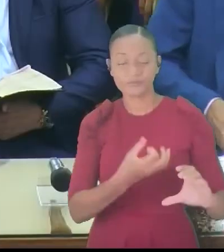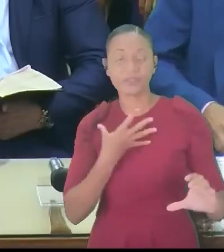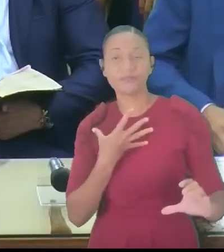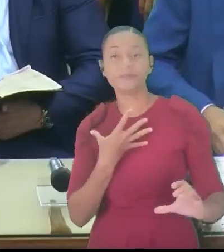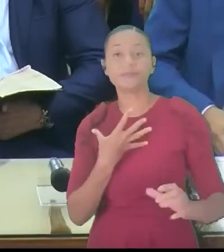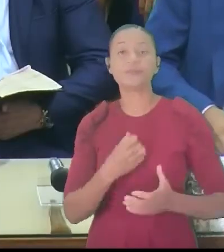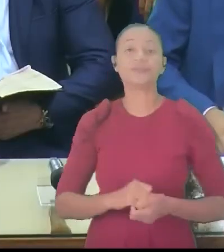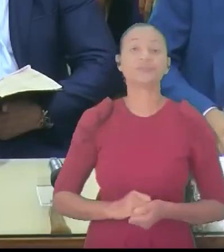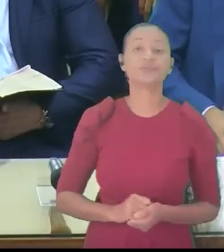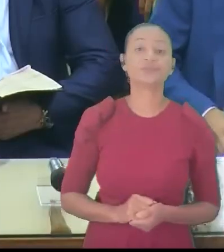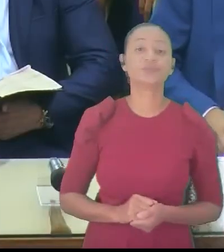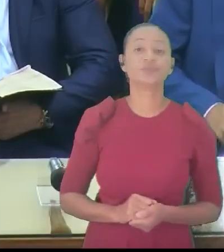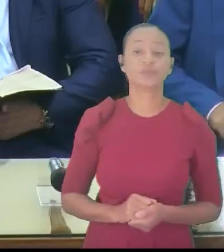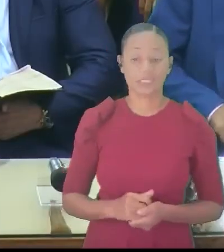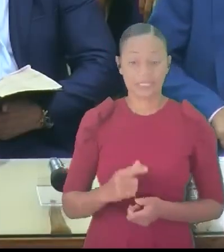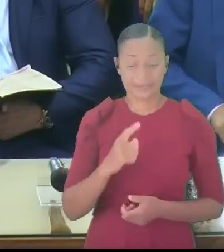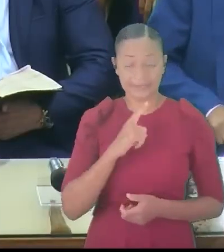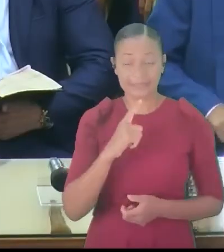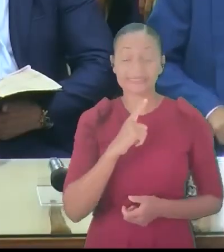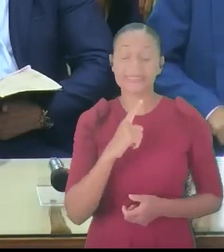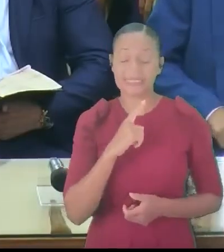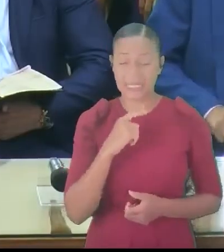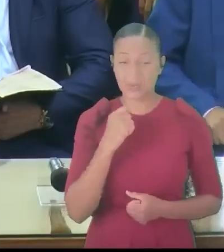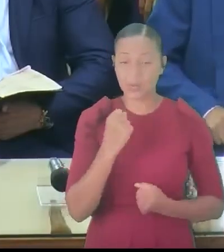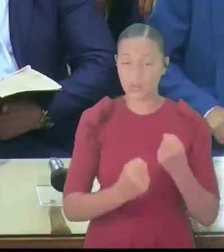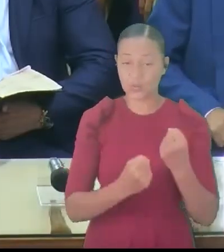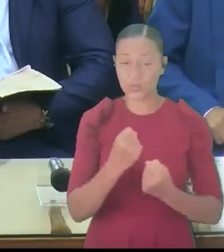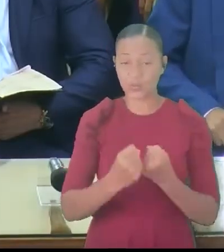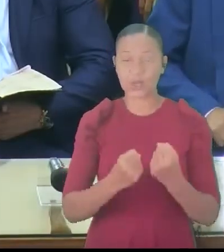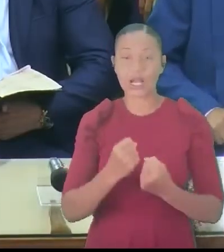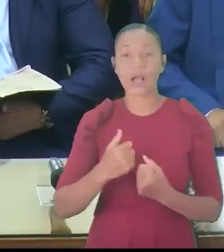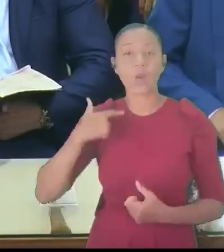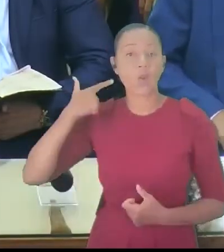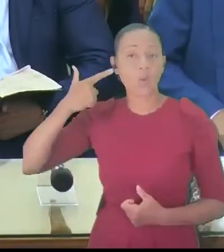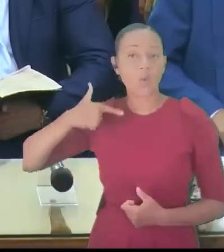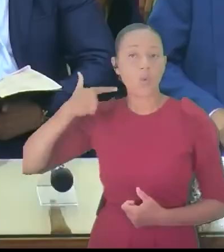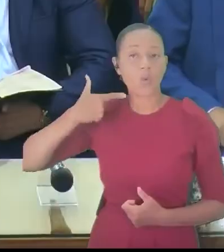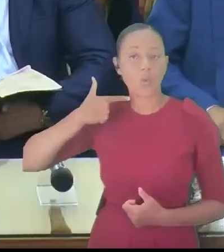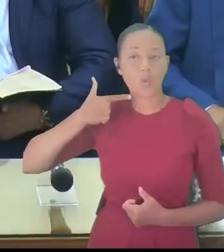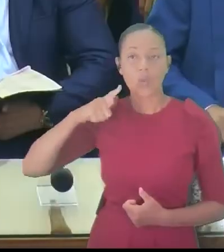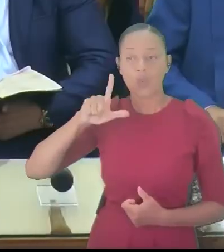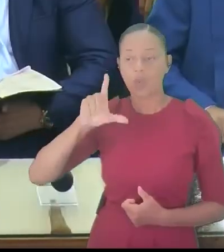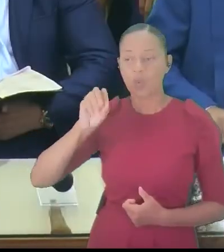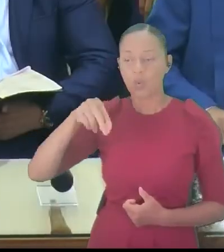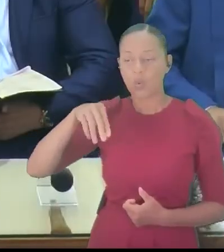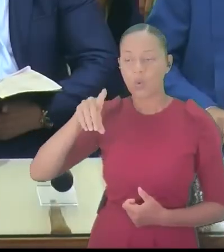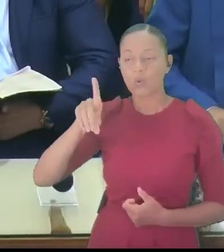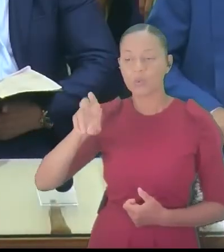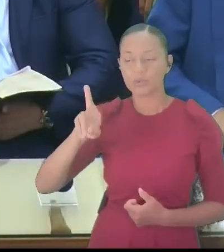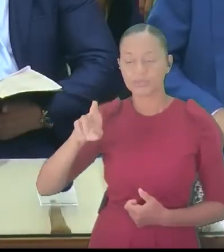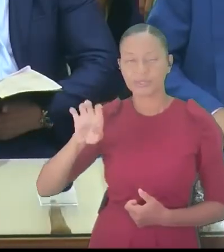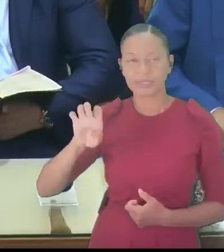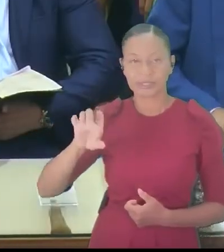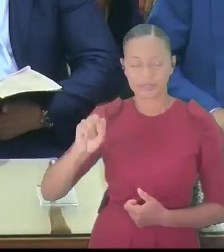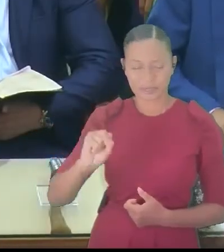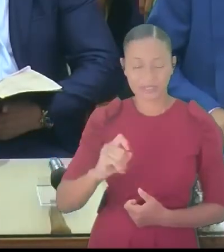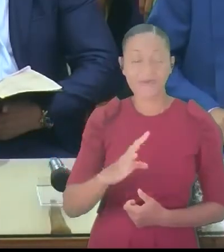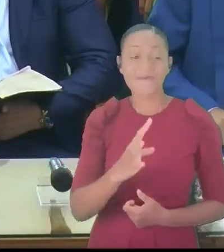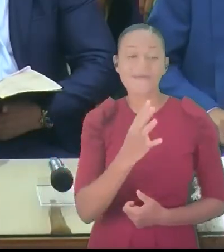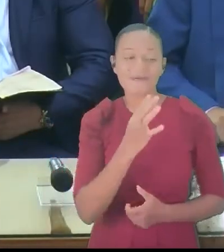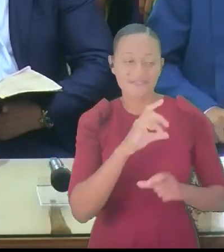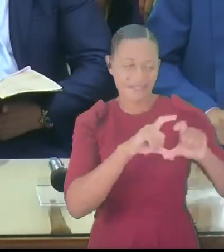que no carro de um pastor em Londres, estava escrito em inglês, evidentemente, dizendo que conhecereis a